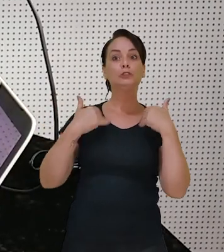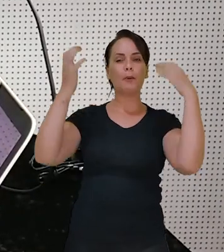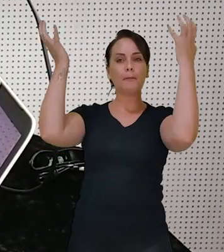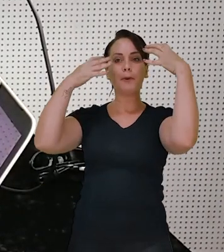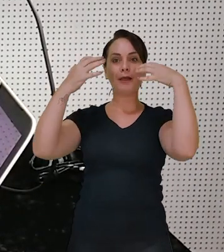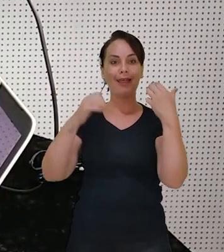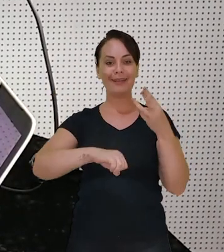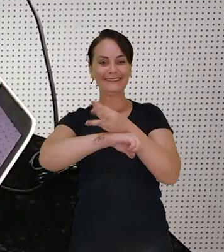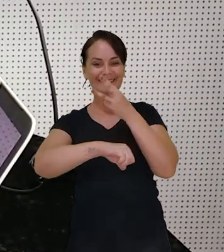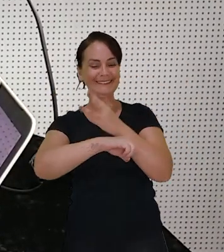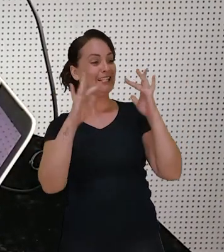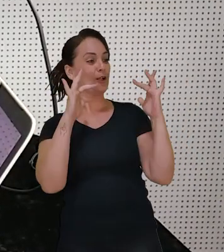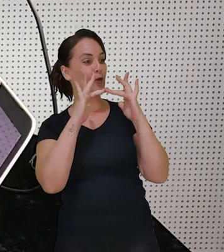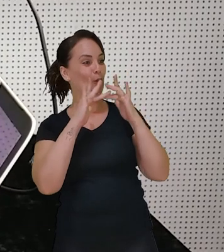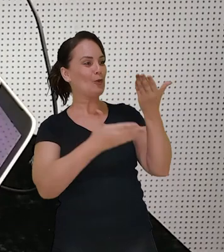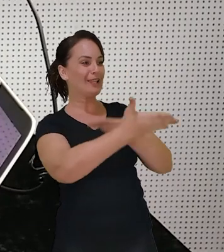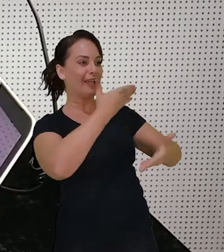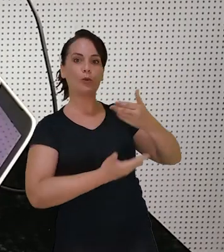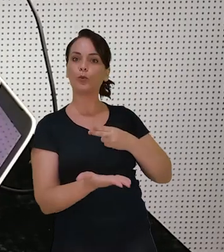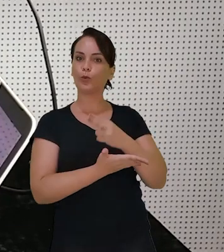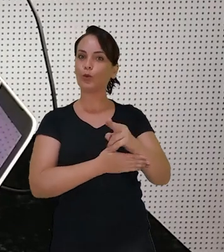WhatsApp para continuarmos a